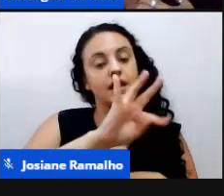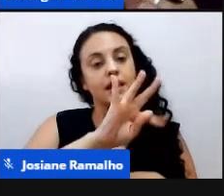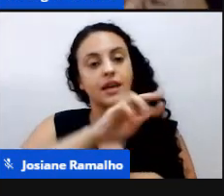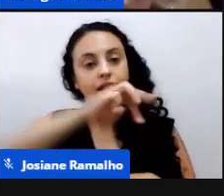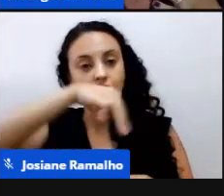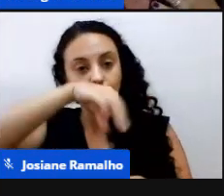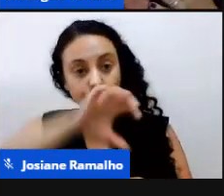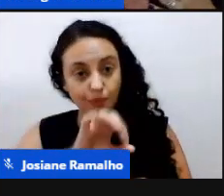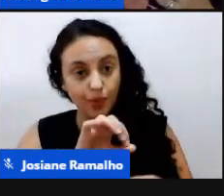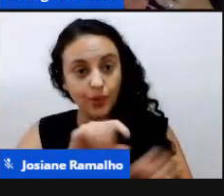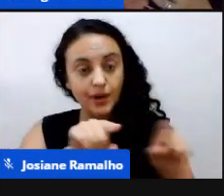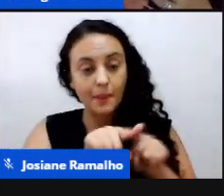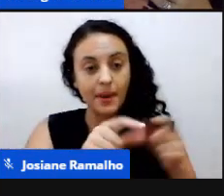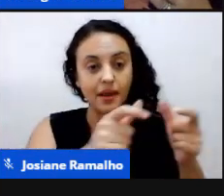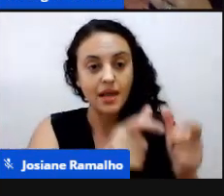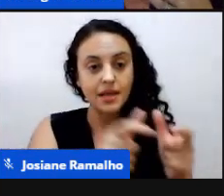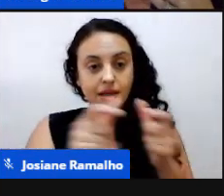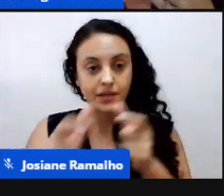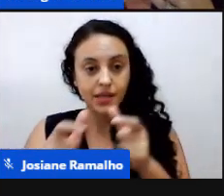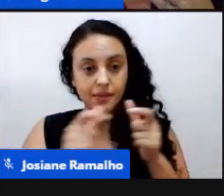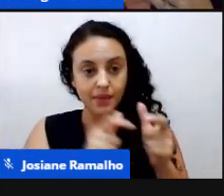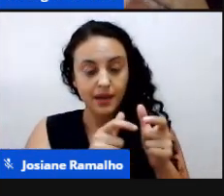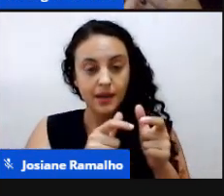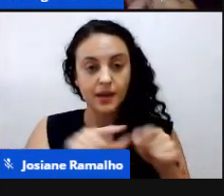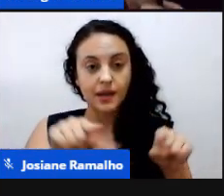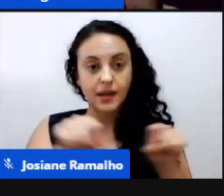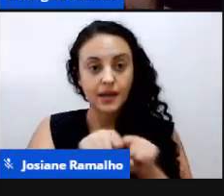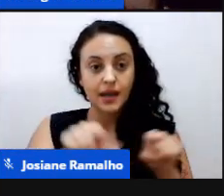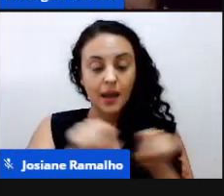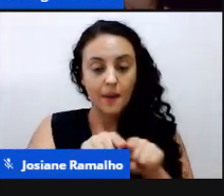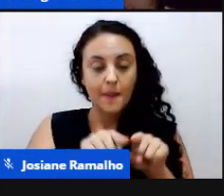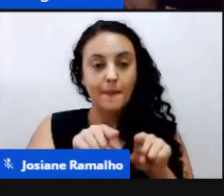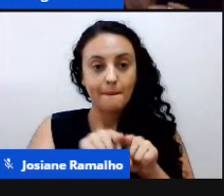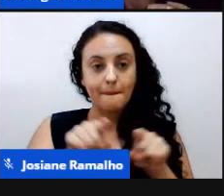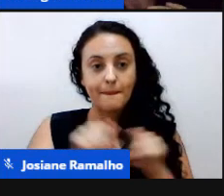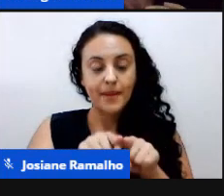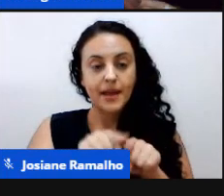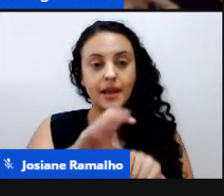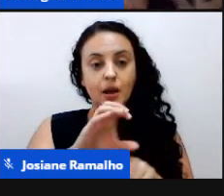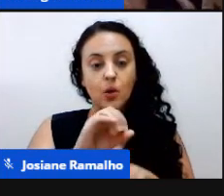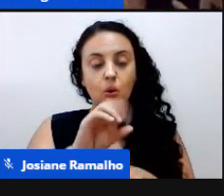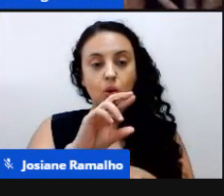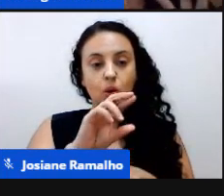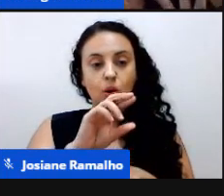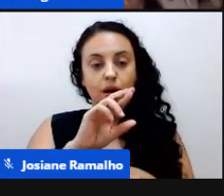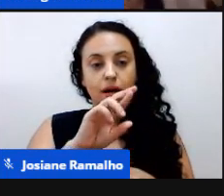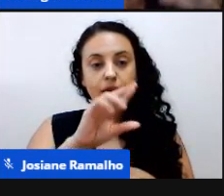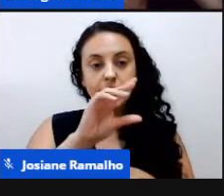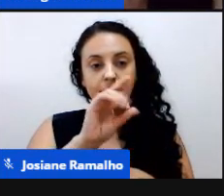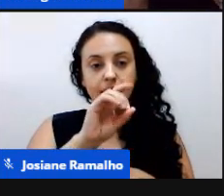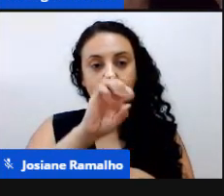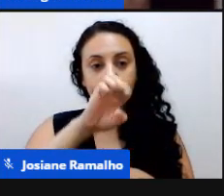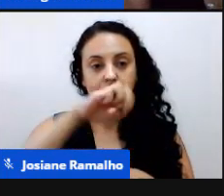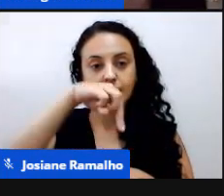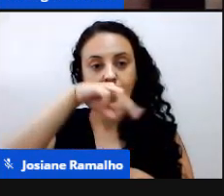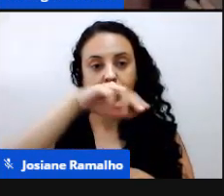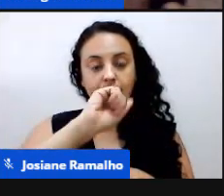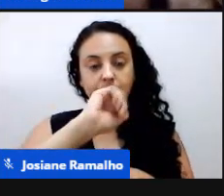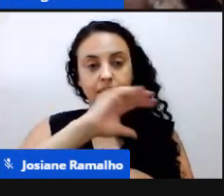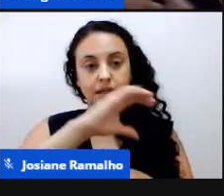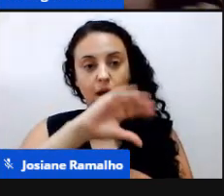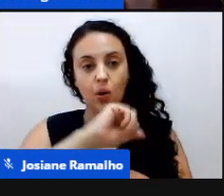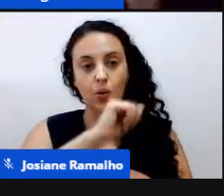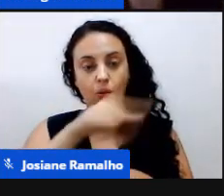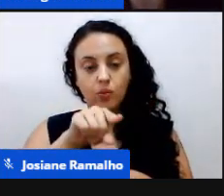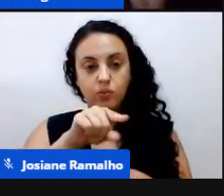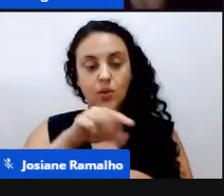né? E noções também de coordenação motora. Então, só nessa música, olha o tanto